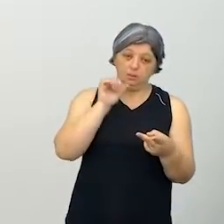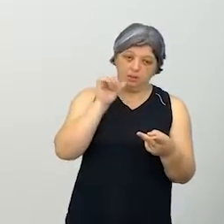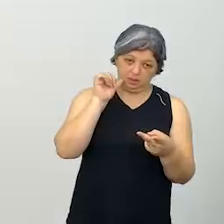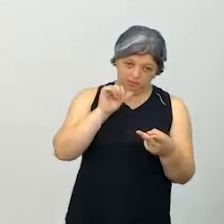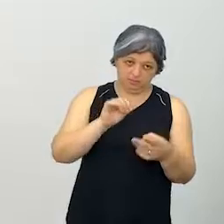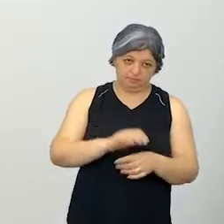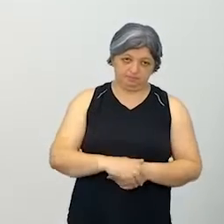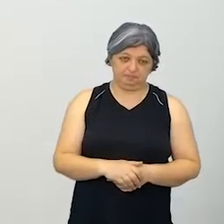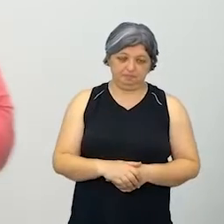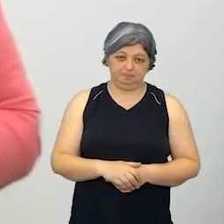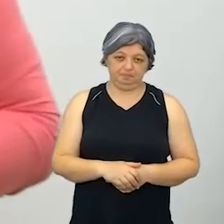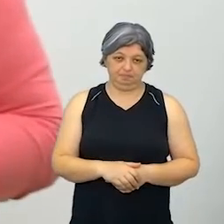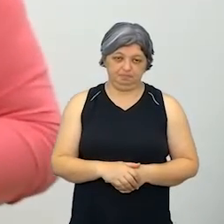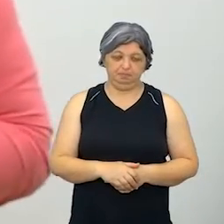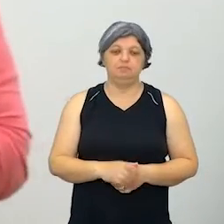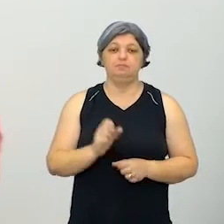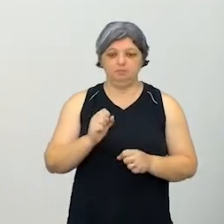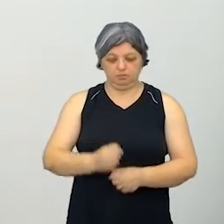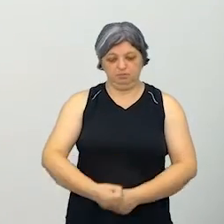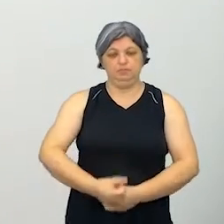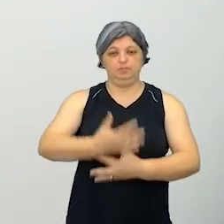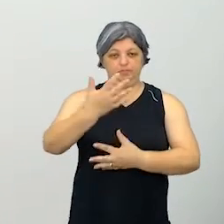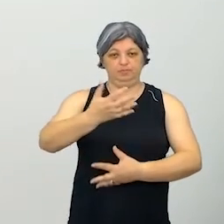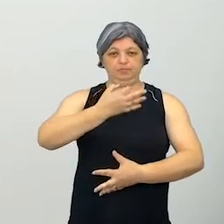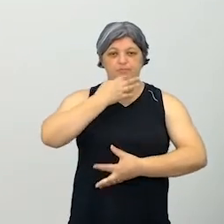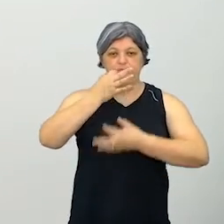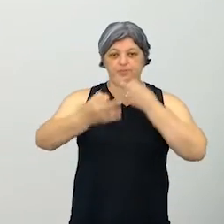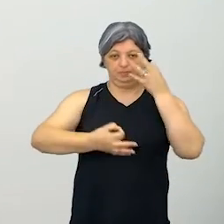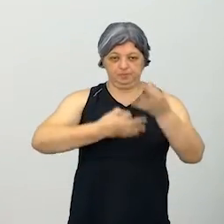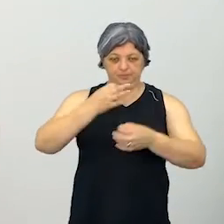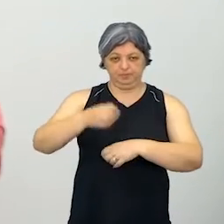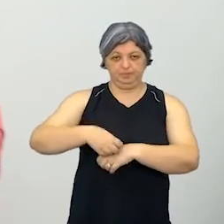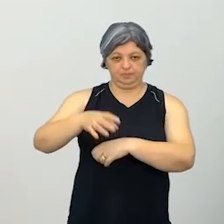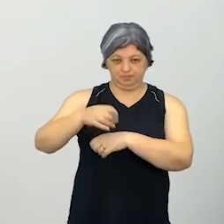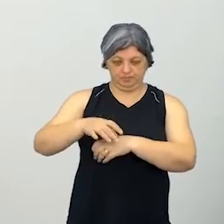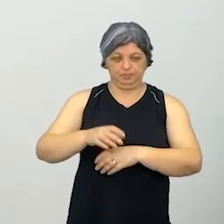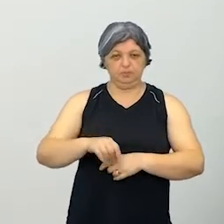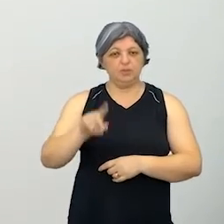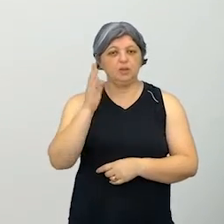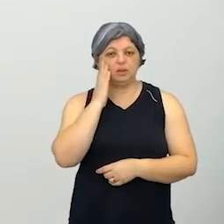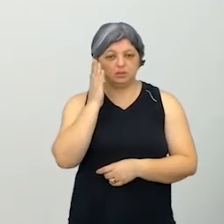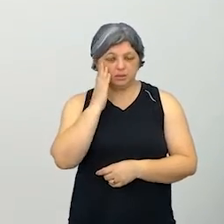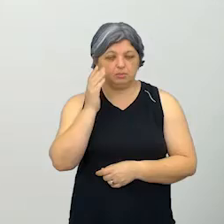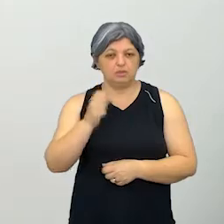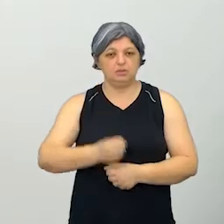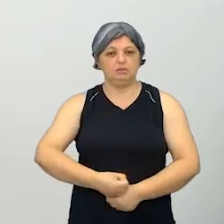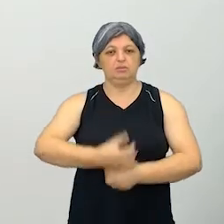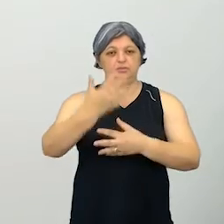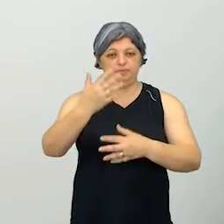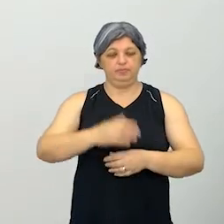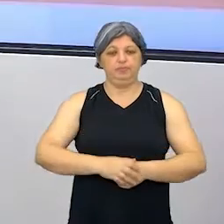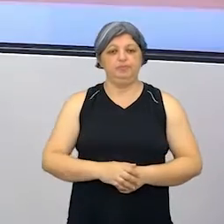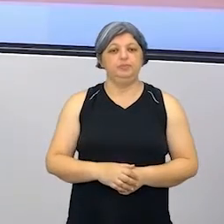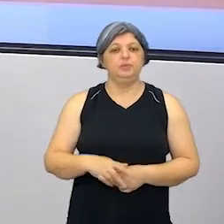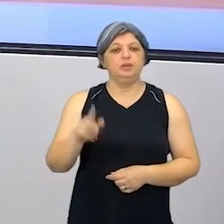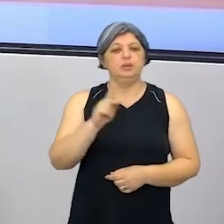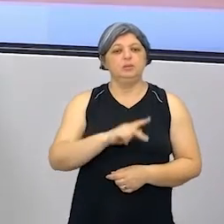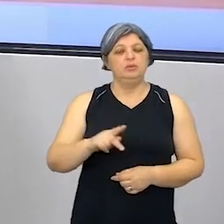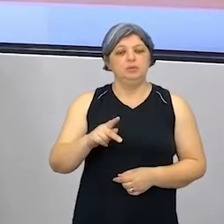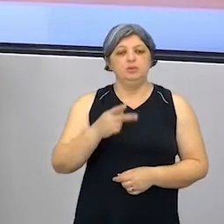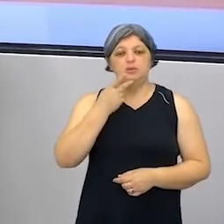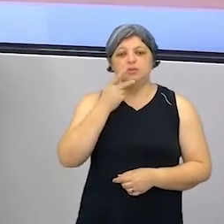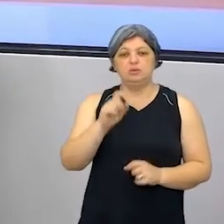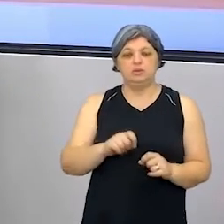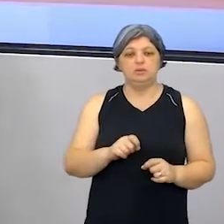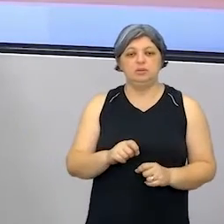Fabiano? Tragam aí as suas sugestões para nós, que a gente quer saber. Já vou acompanhar aqui, vou abrir o chat. E a Proaline já sinalizou aqui, ó.